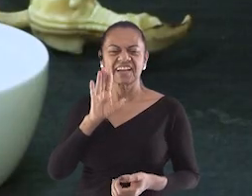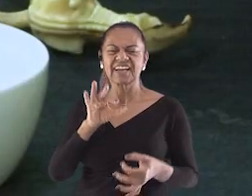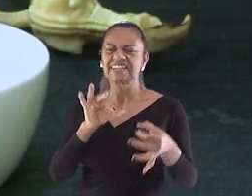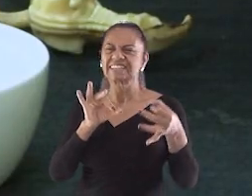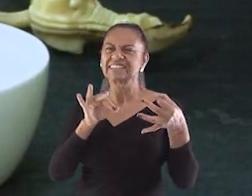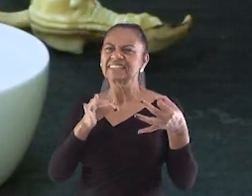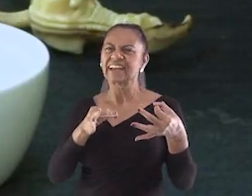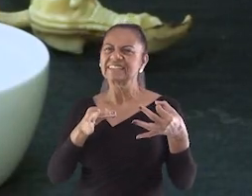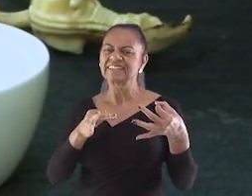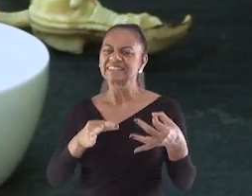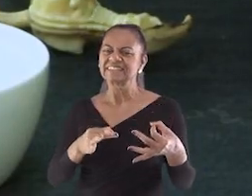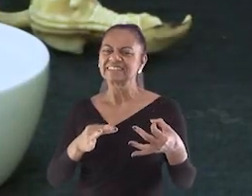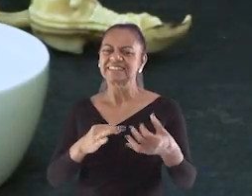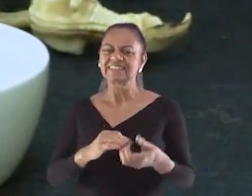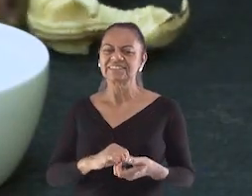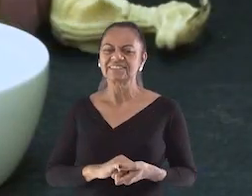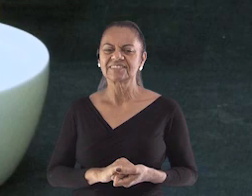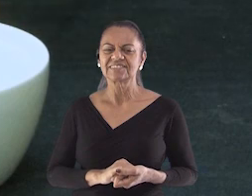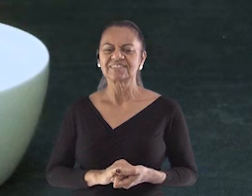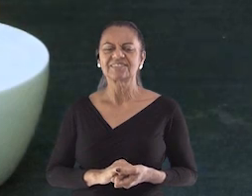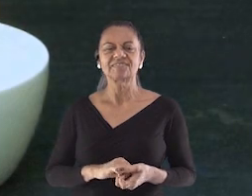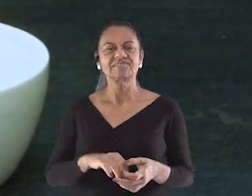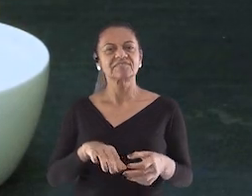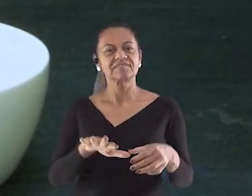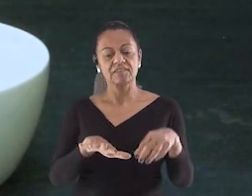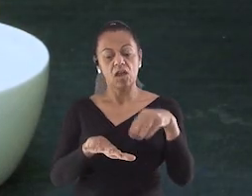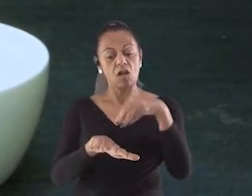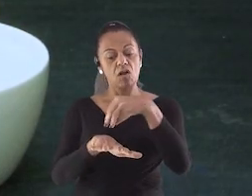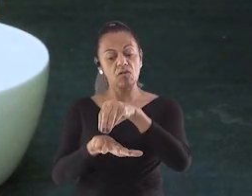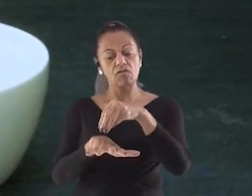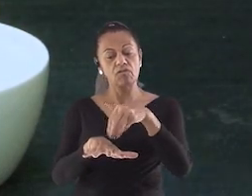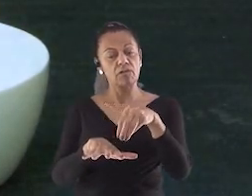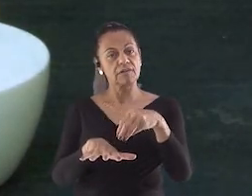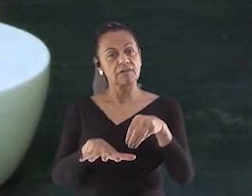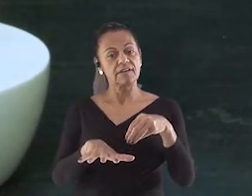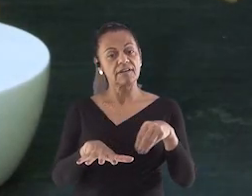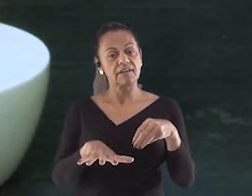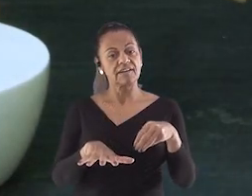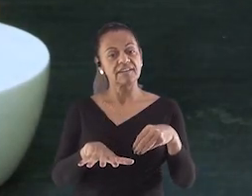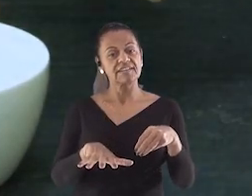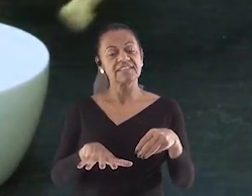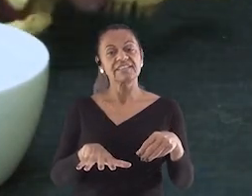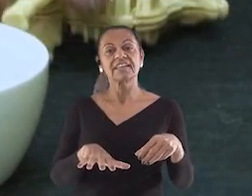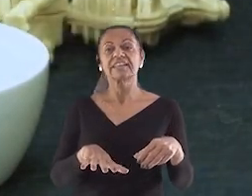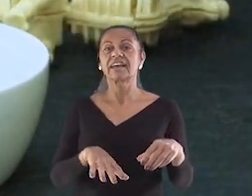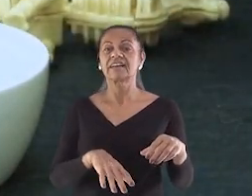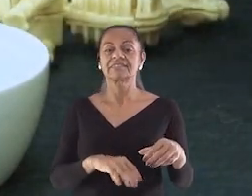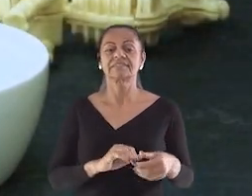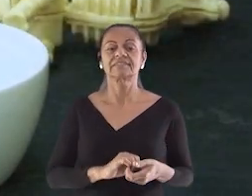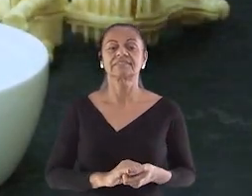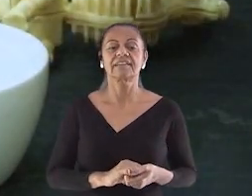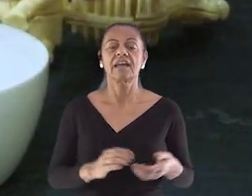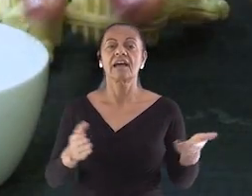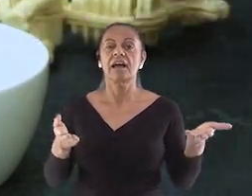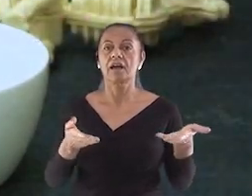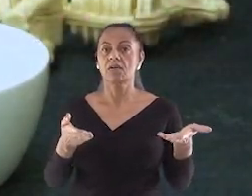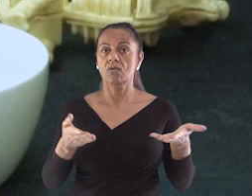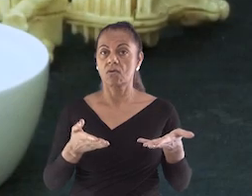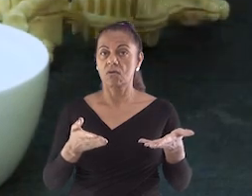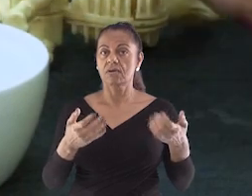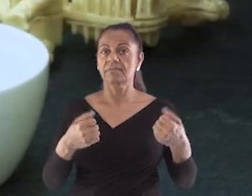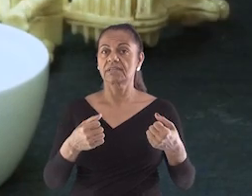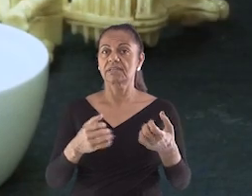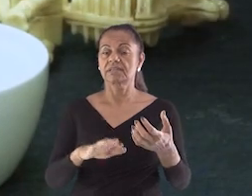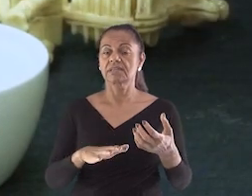Veja só que legal! Fica a impressão certinha do fóssil